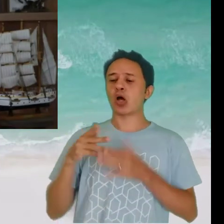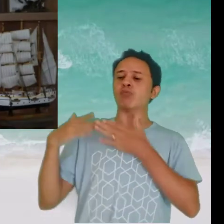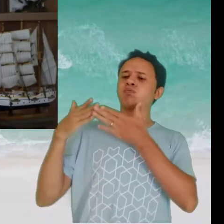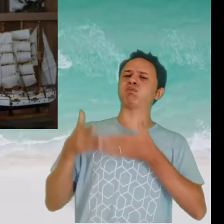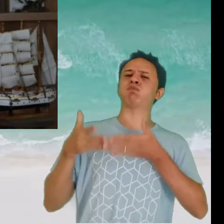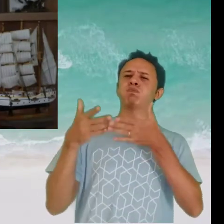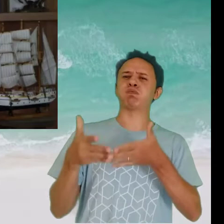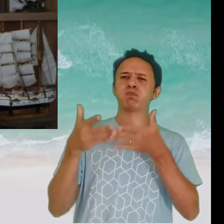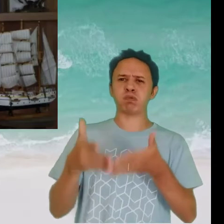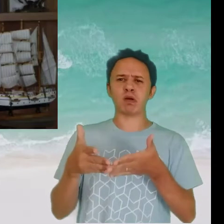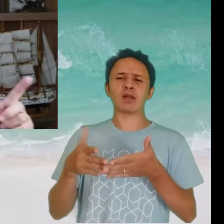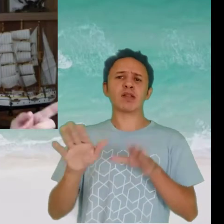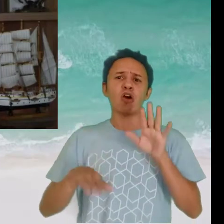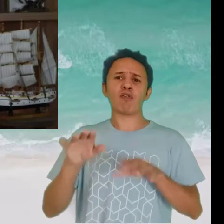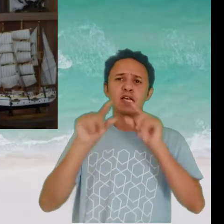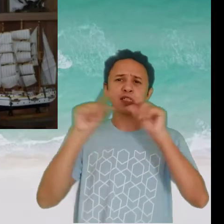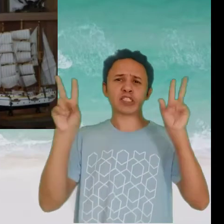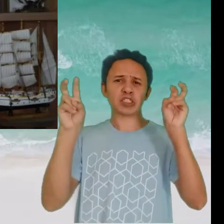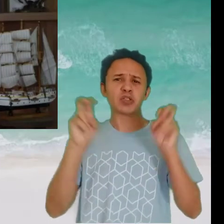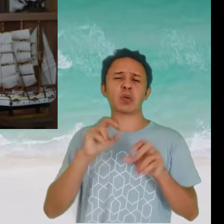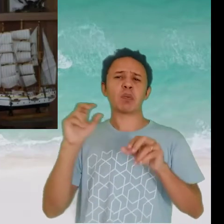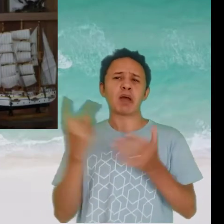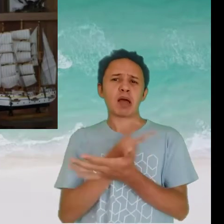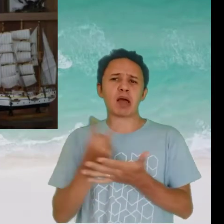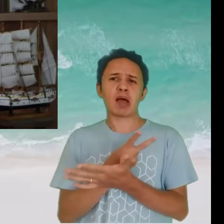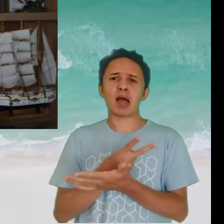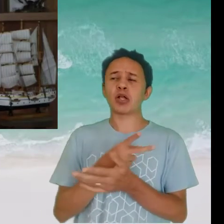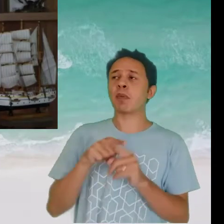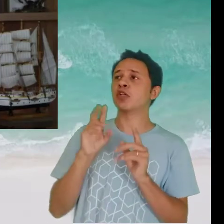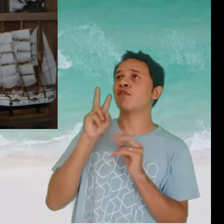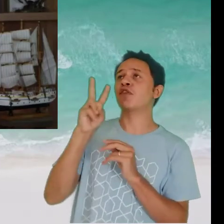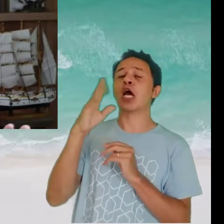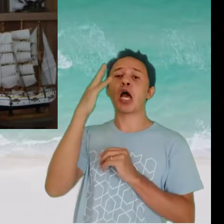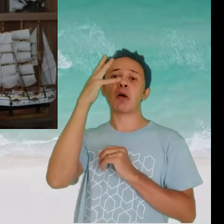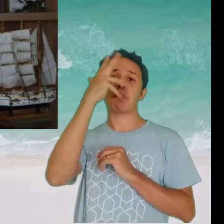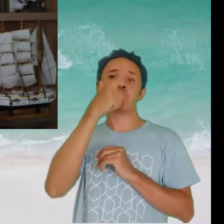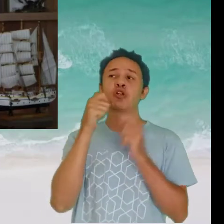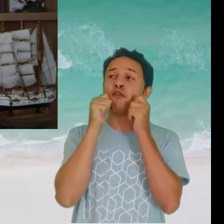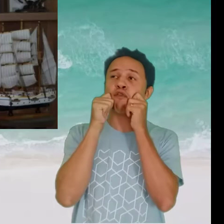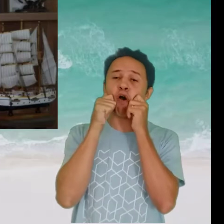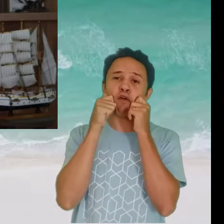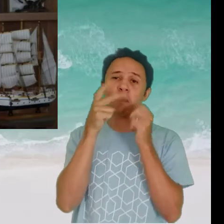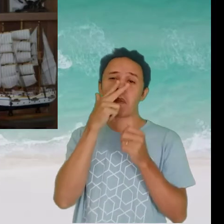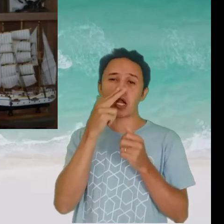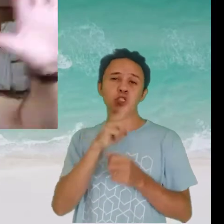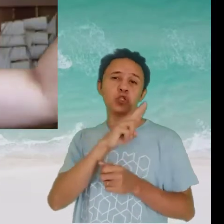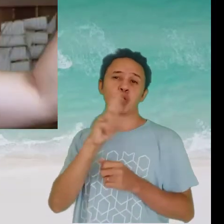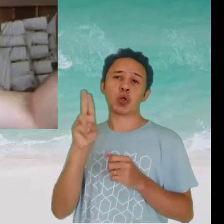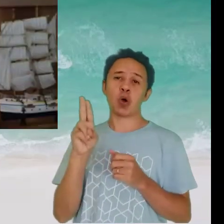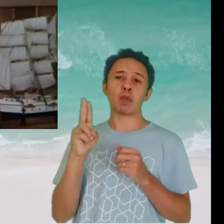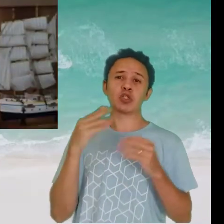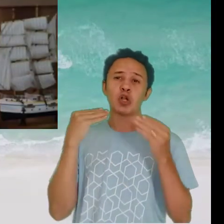navegações seja um nome historicamente incorreto, mas tão bonito e fofo que vai parecer até nome de novela: